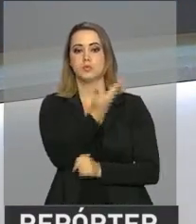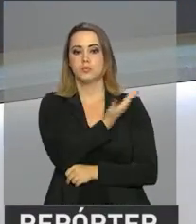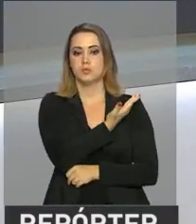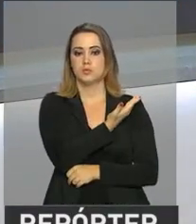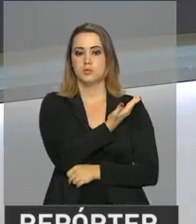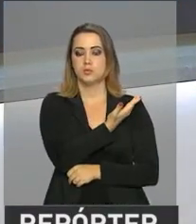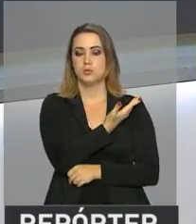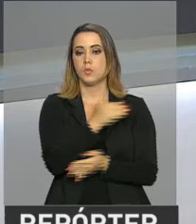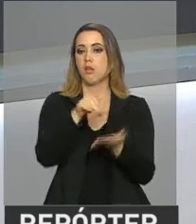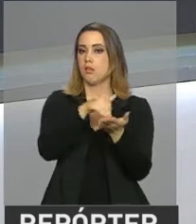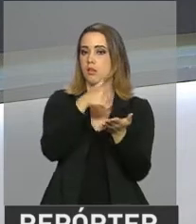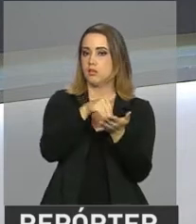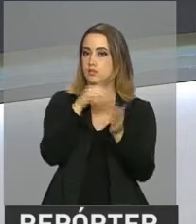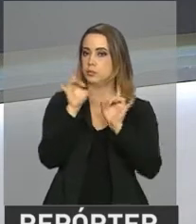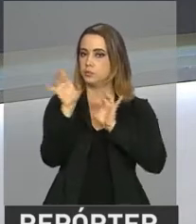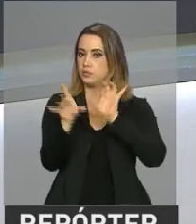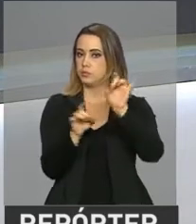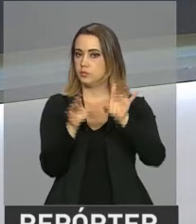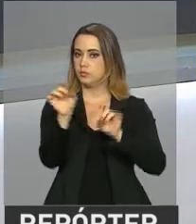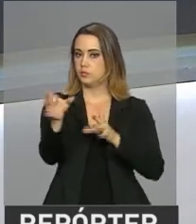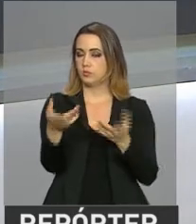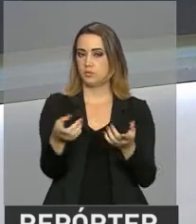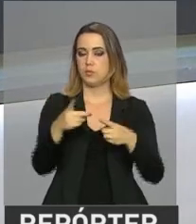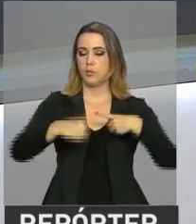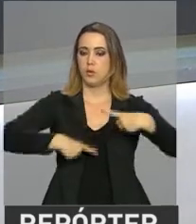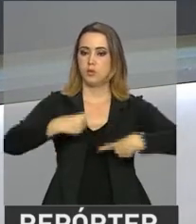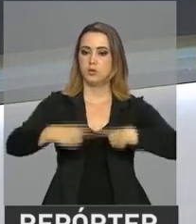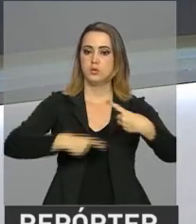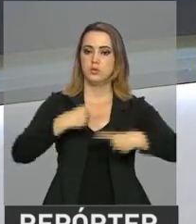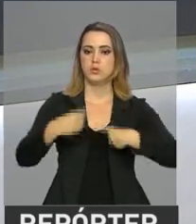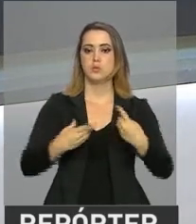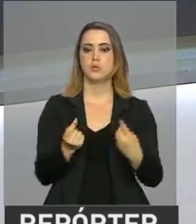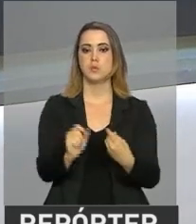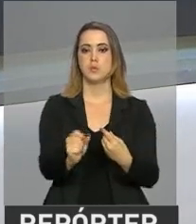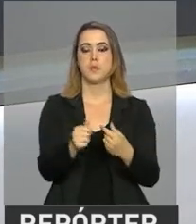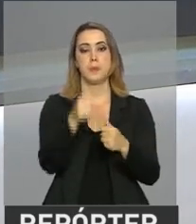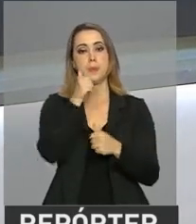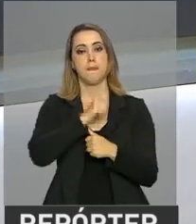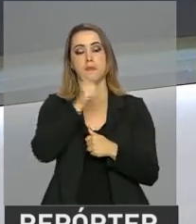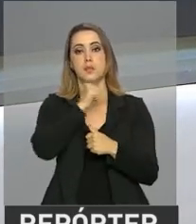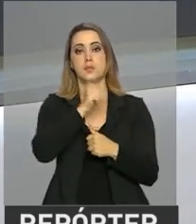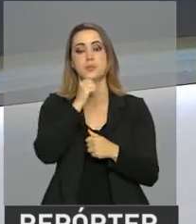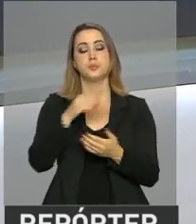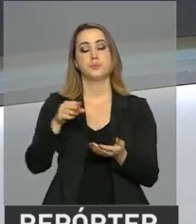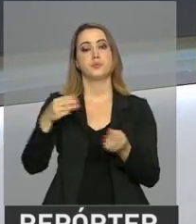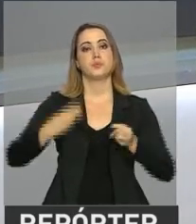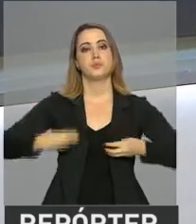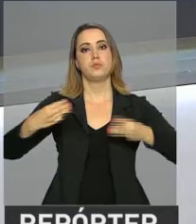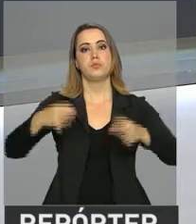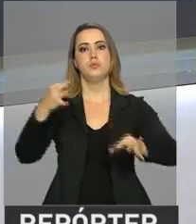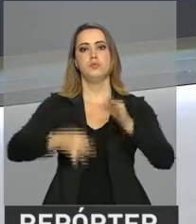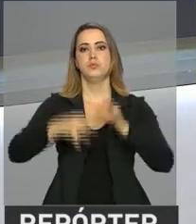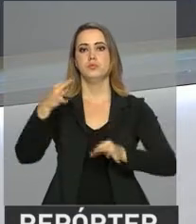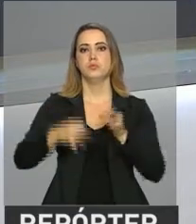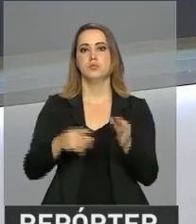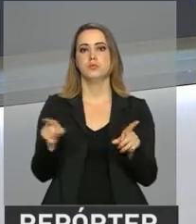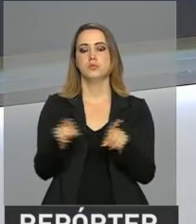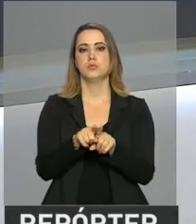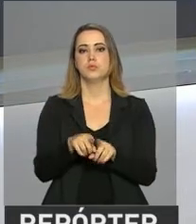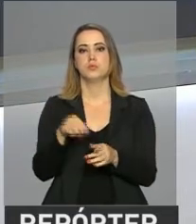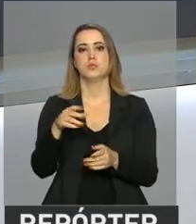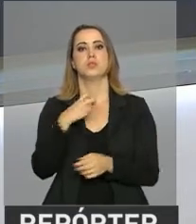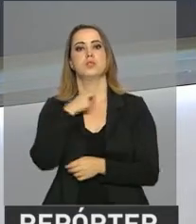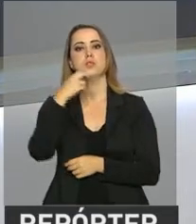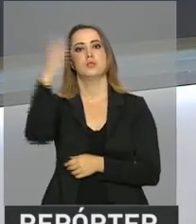participação de Fátima Pelaez, secretária especial para políticas das Mulheres do Ministério da Justiça e Cidadania, a Voz